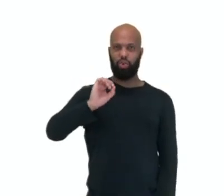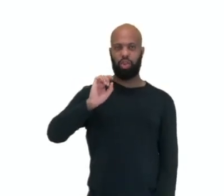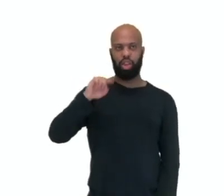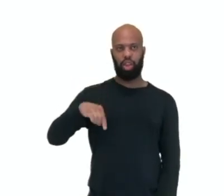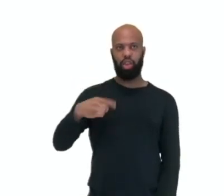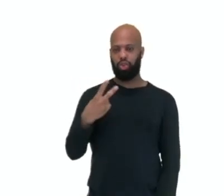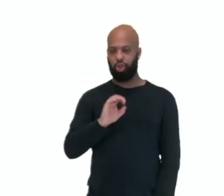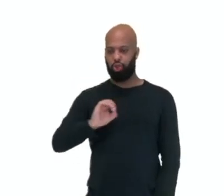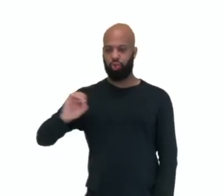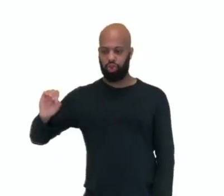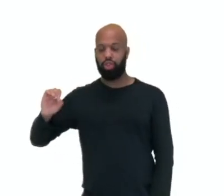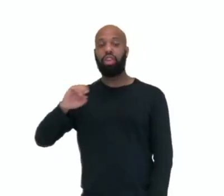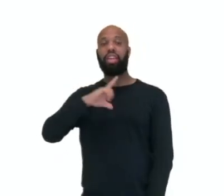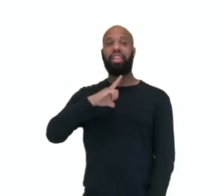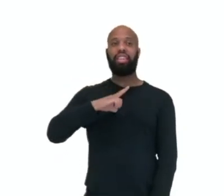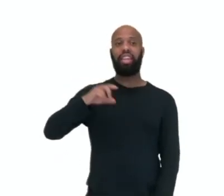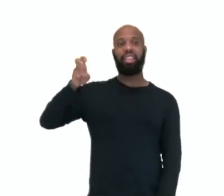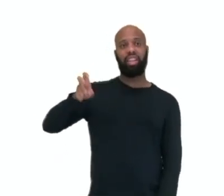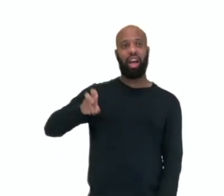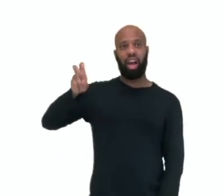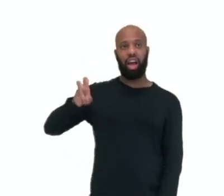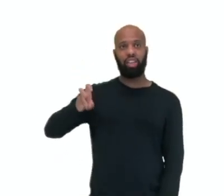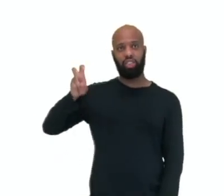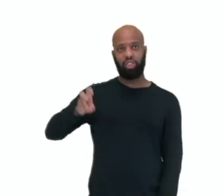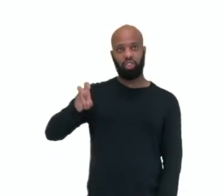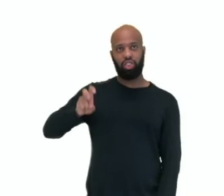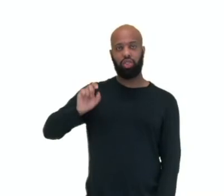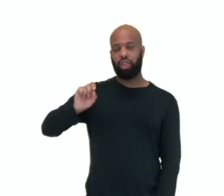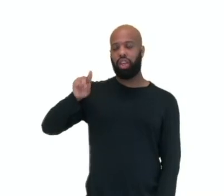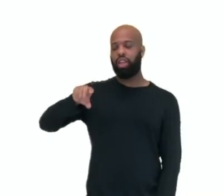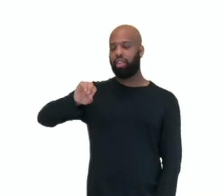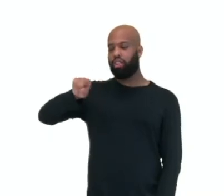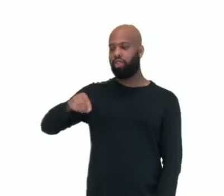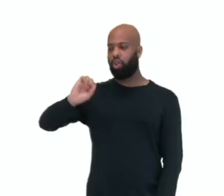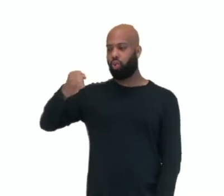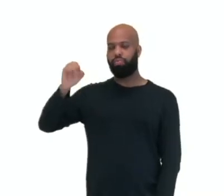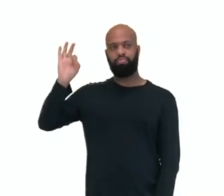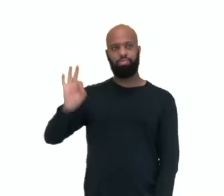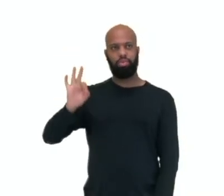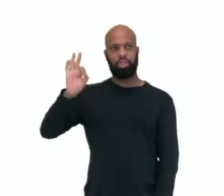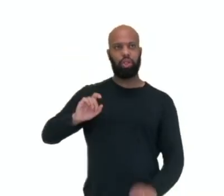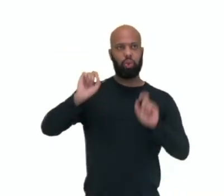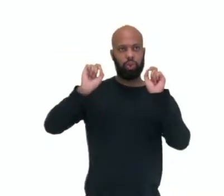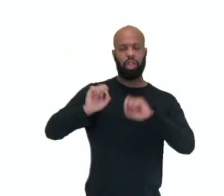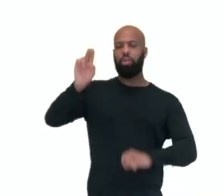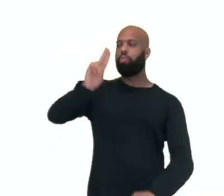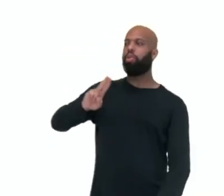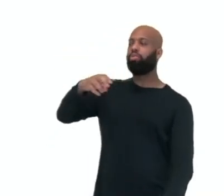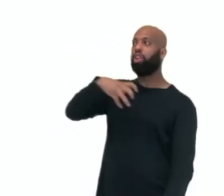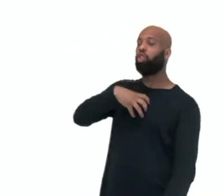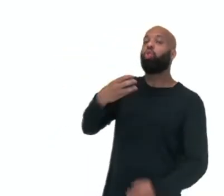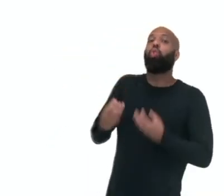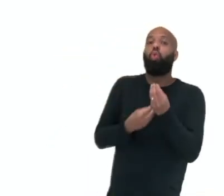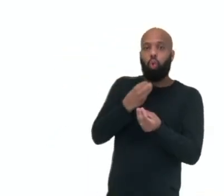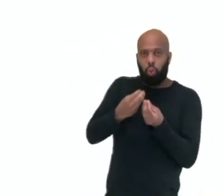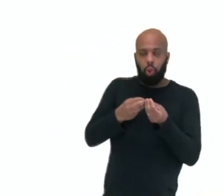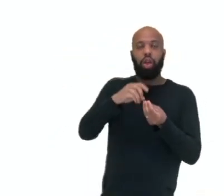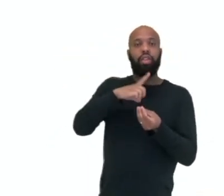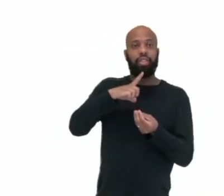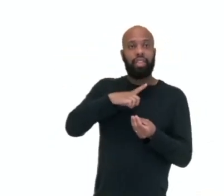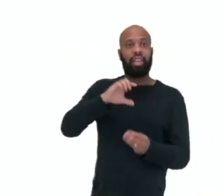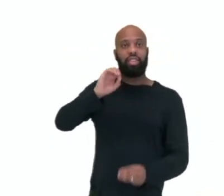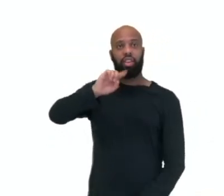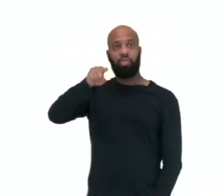200. E eu tenho a taxa é 0,8%. Não posso usar dessa maneira, eu preciso escrevê-la em decimal.